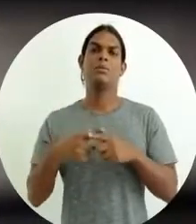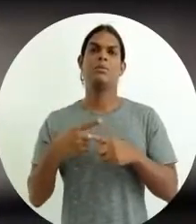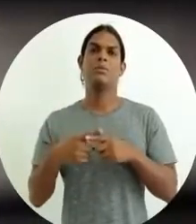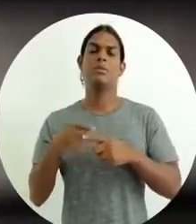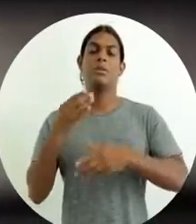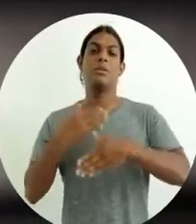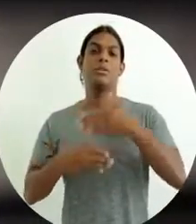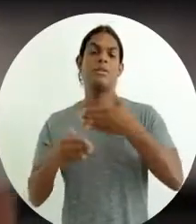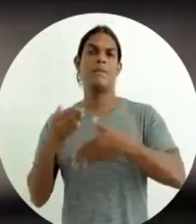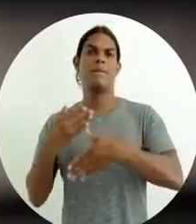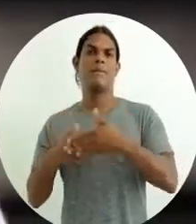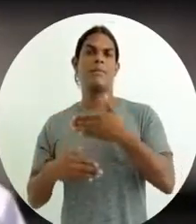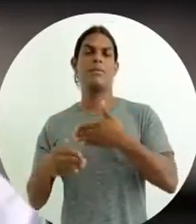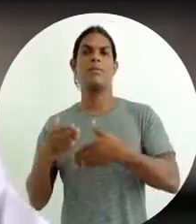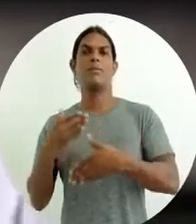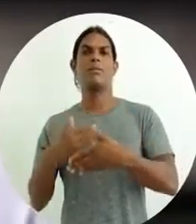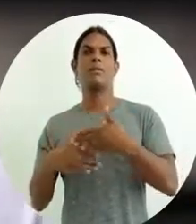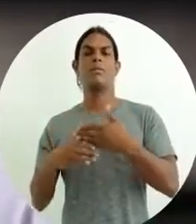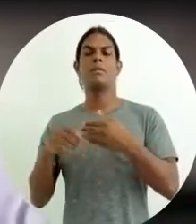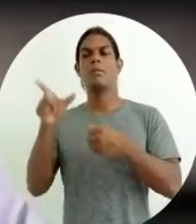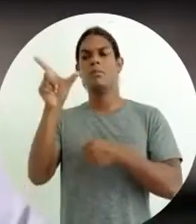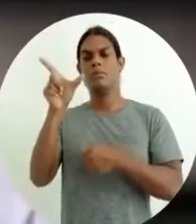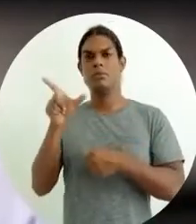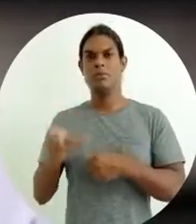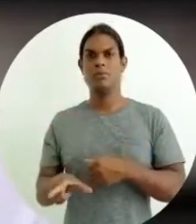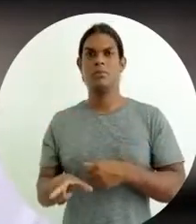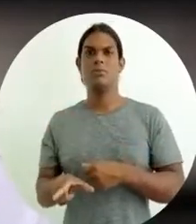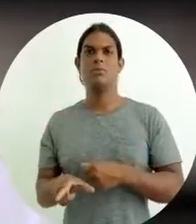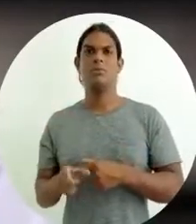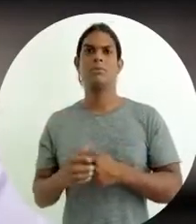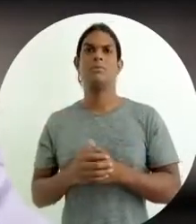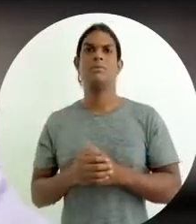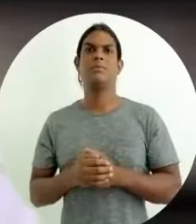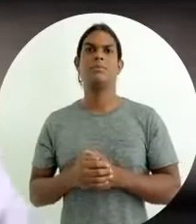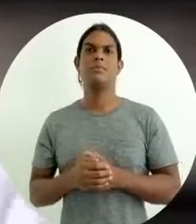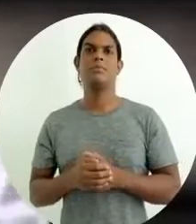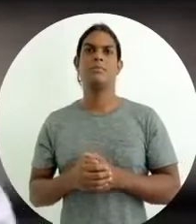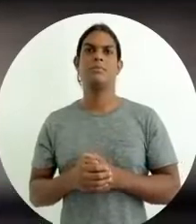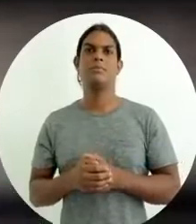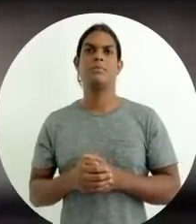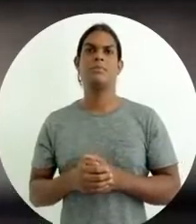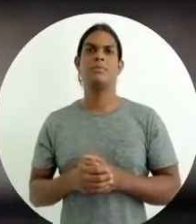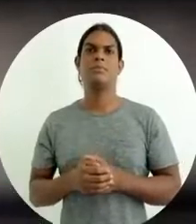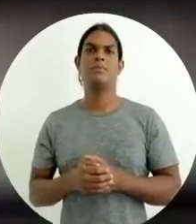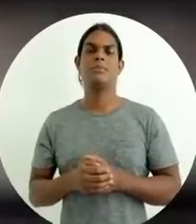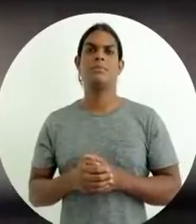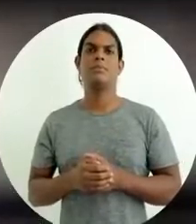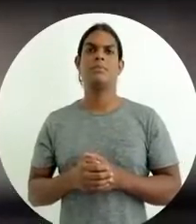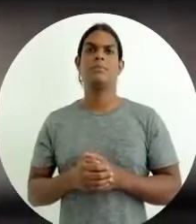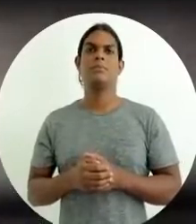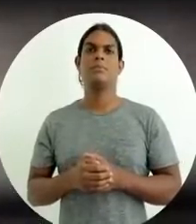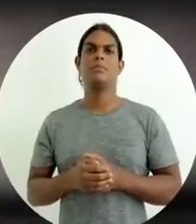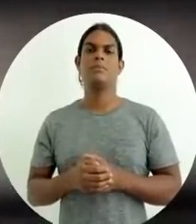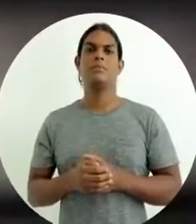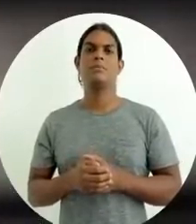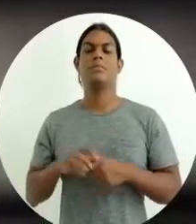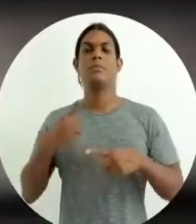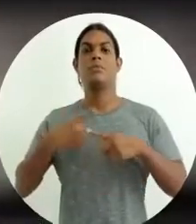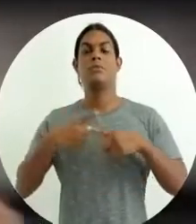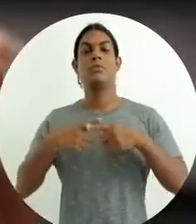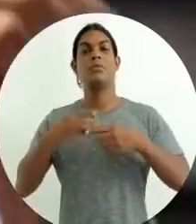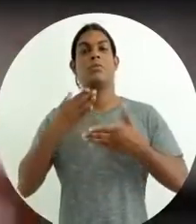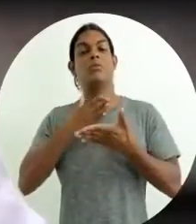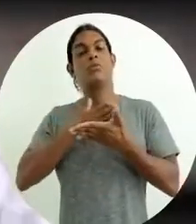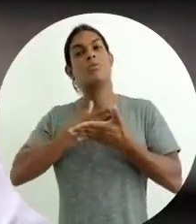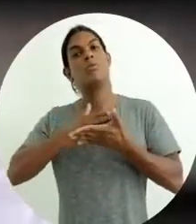porque ele envolve o funcionário na sua totalidade. Sim, isto mesmo. Sabe por quê? Porque ele